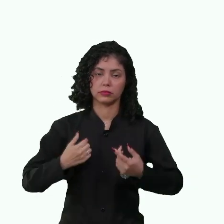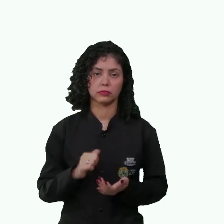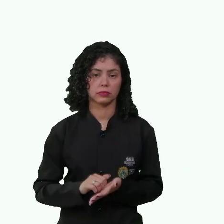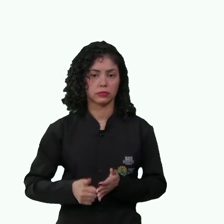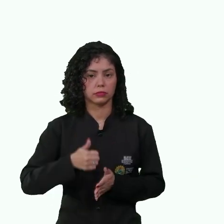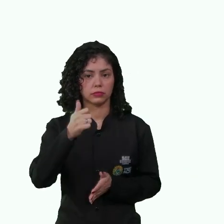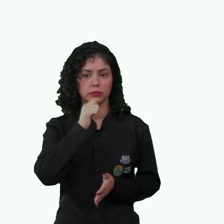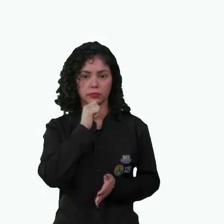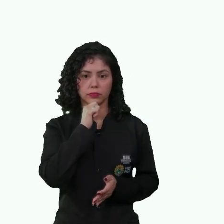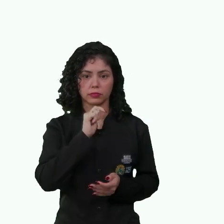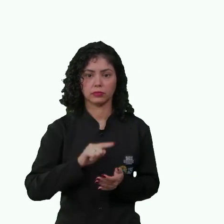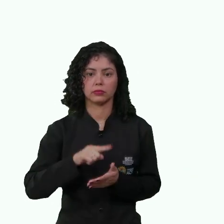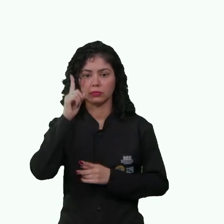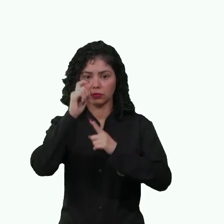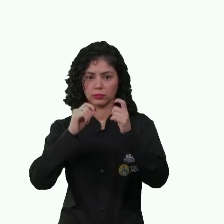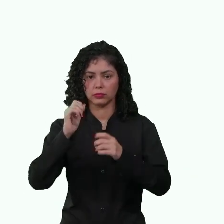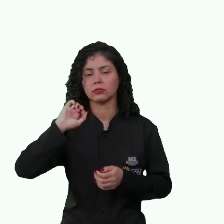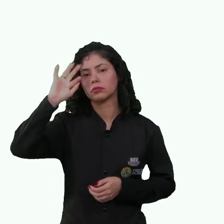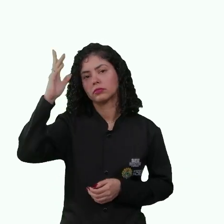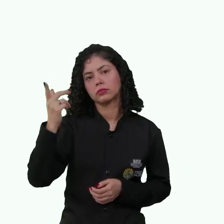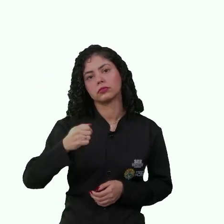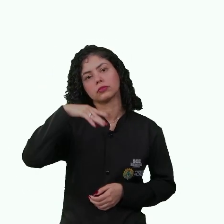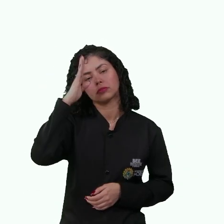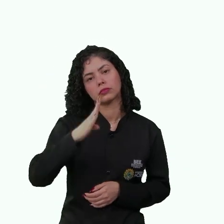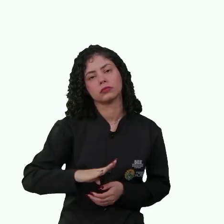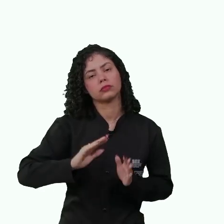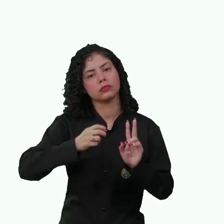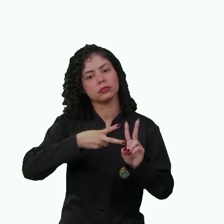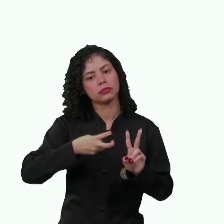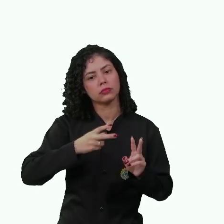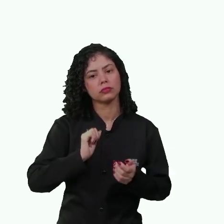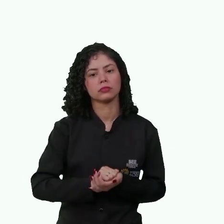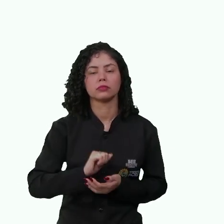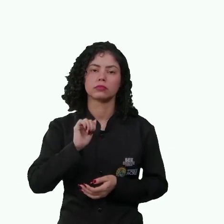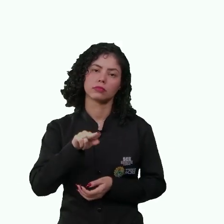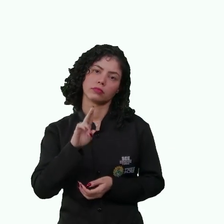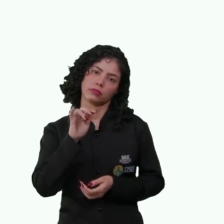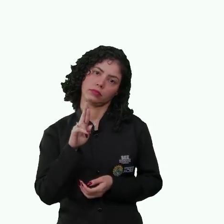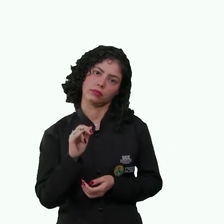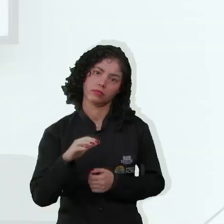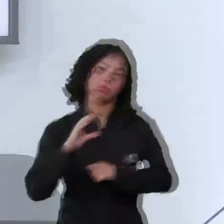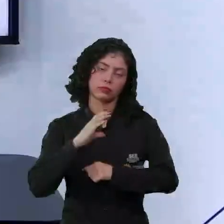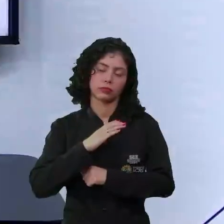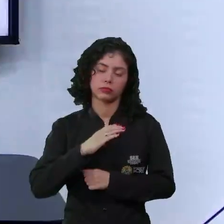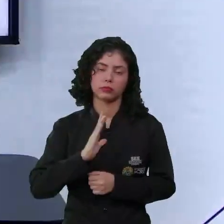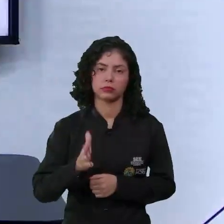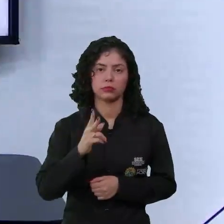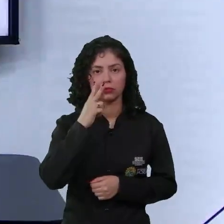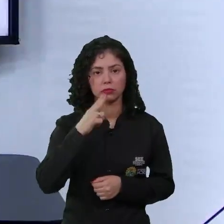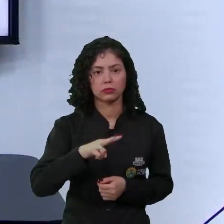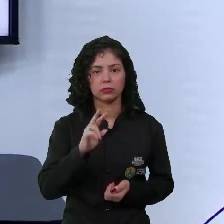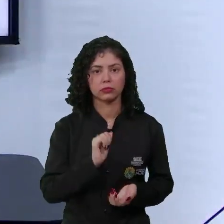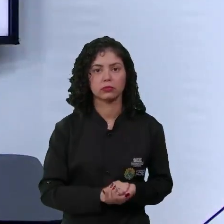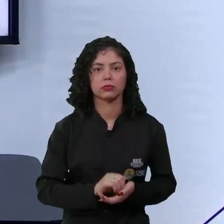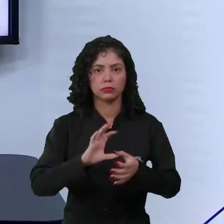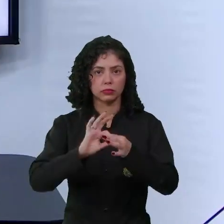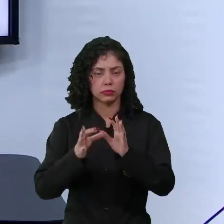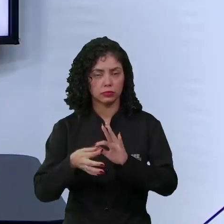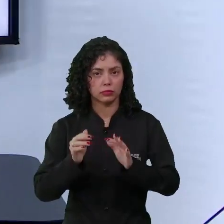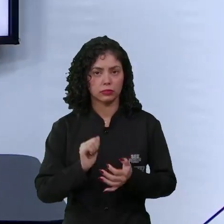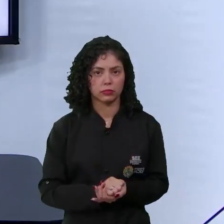afirmação identitária, especialmente nas expressões afro-brasileiras, indígenas e urbanas. Aqui a gente já veio, por exemplo, desse contexto